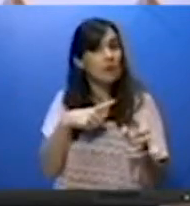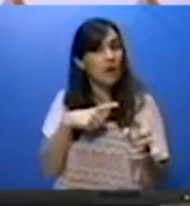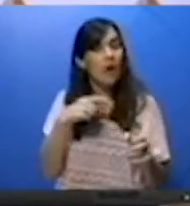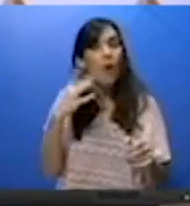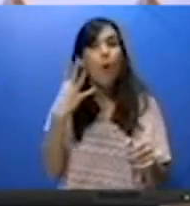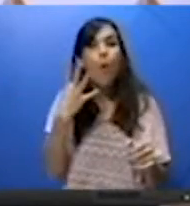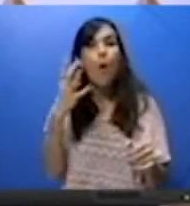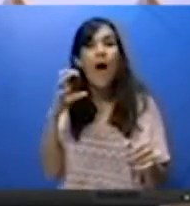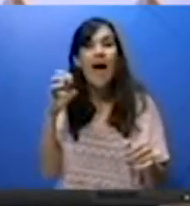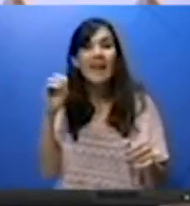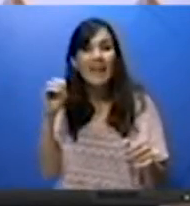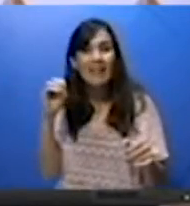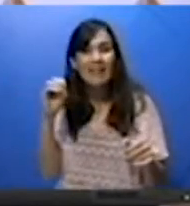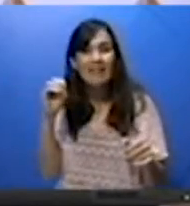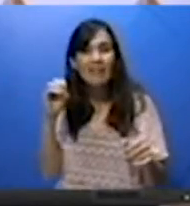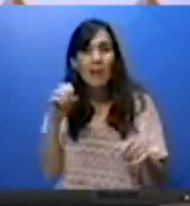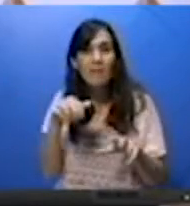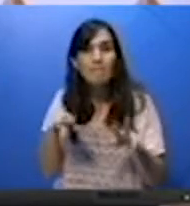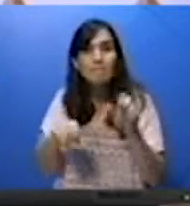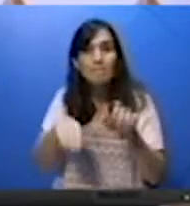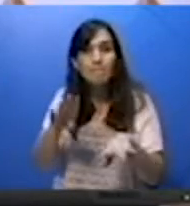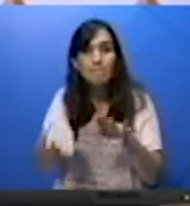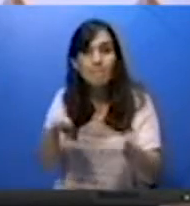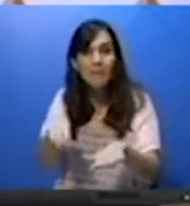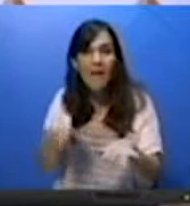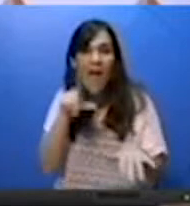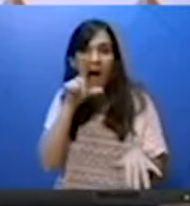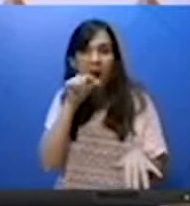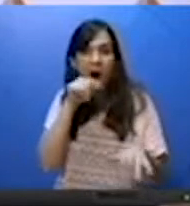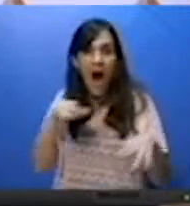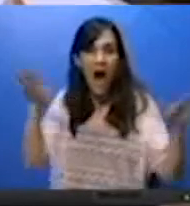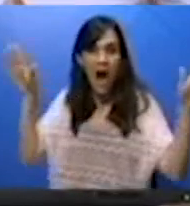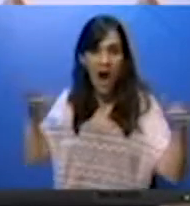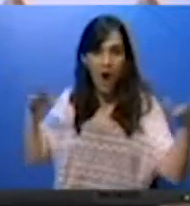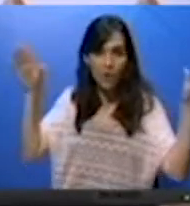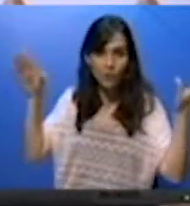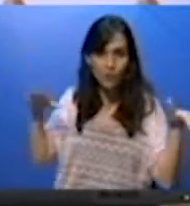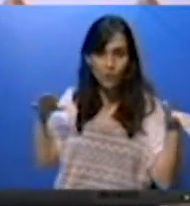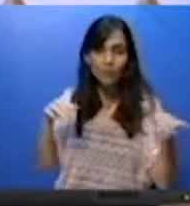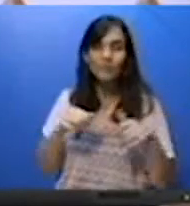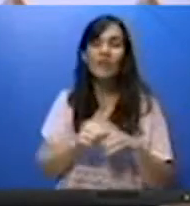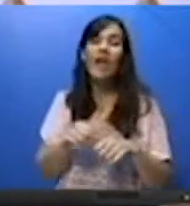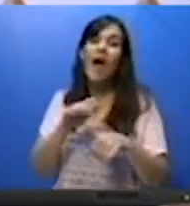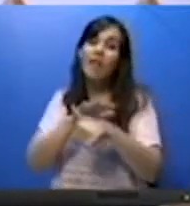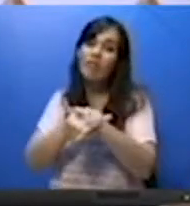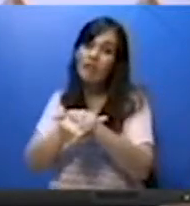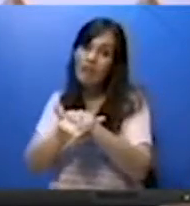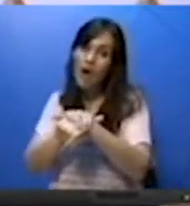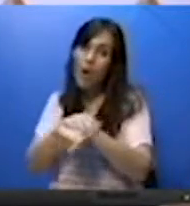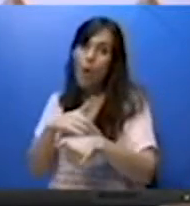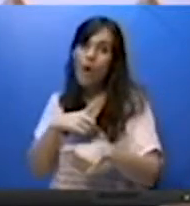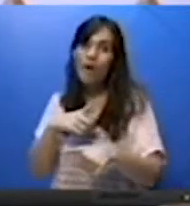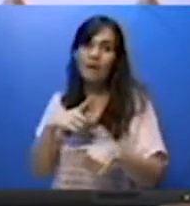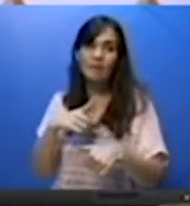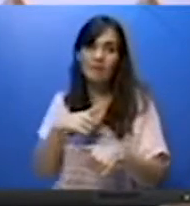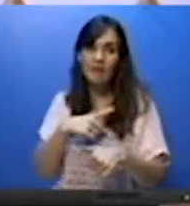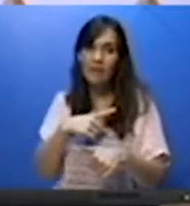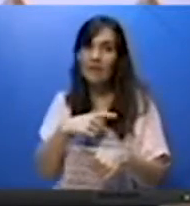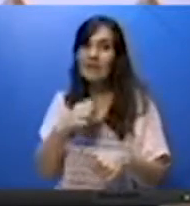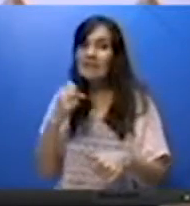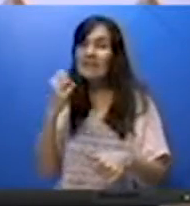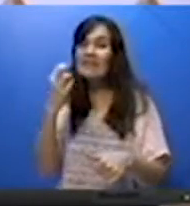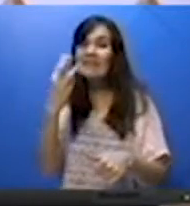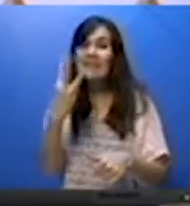os gostos tem 40 pernas e as tartarugas 36 sabe que eu quero representar isso para